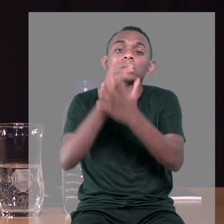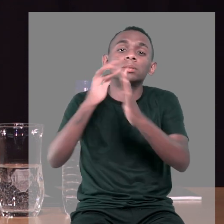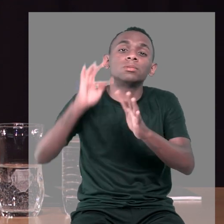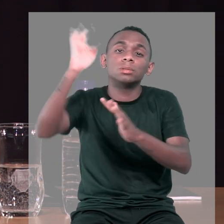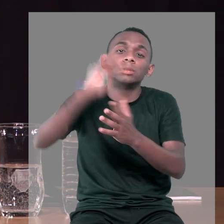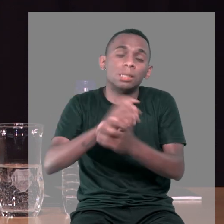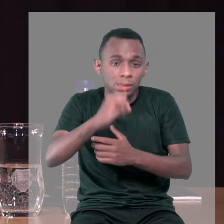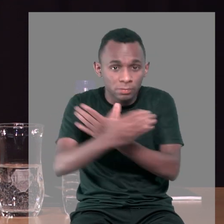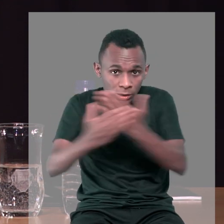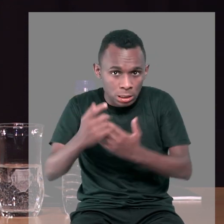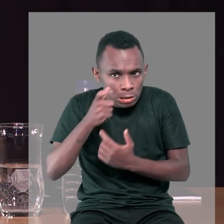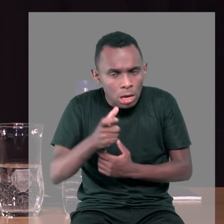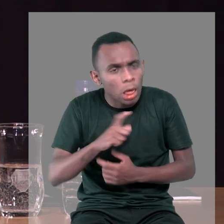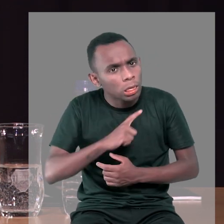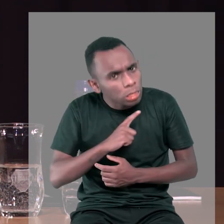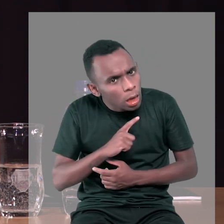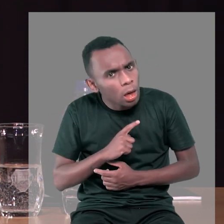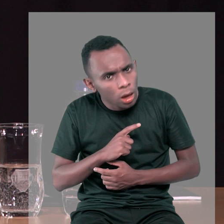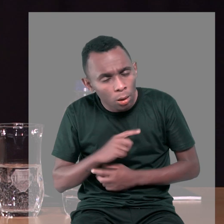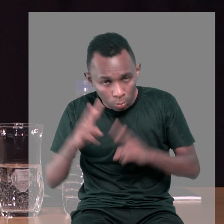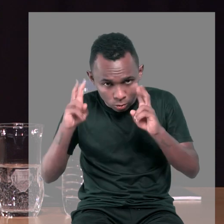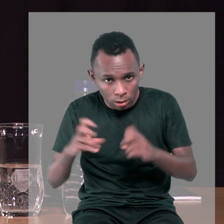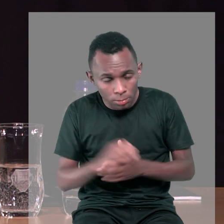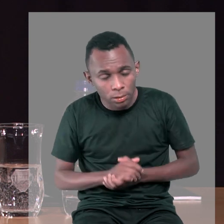talvez escolhendo aqui o principal deles, não é? Hitler.